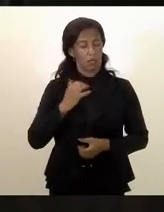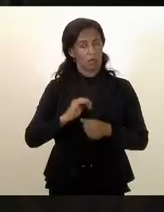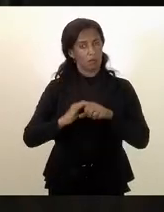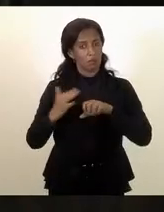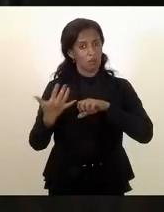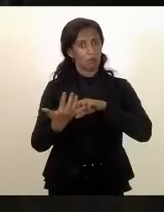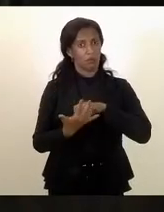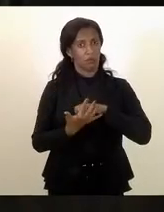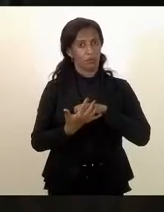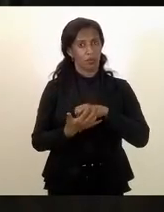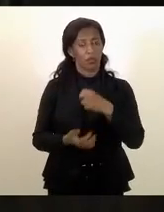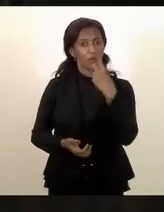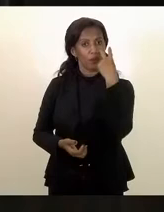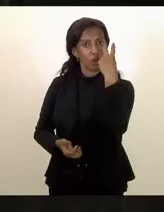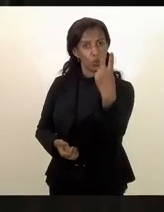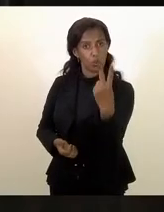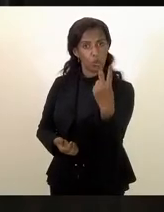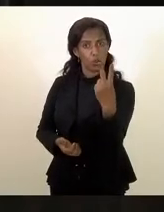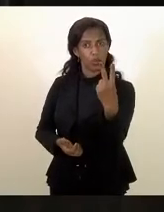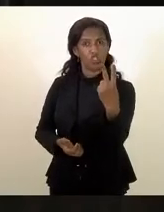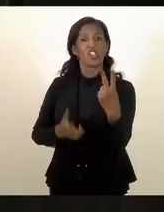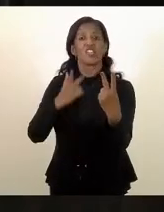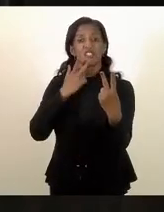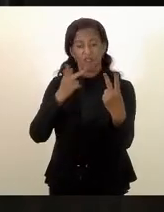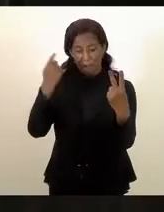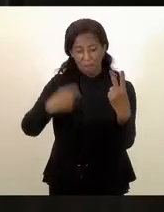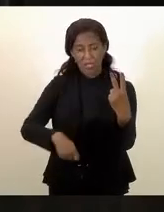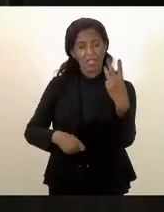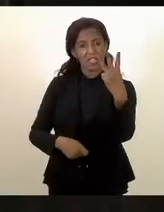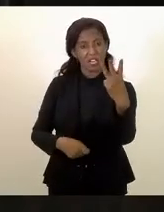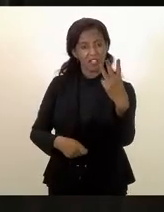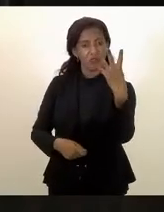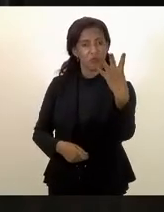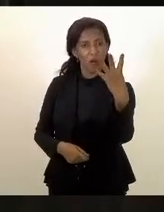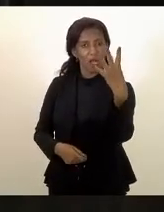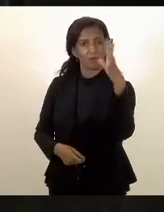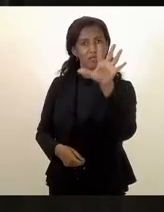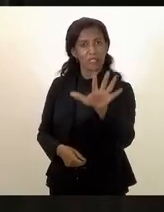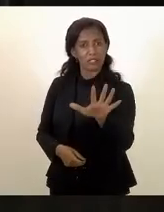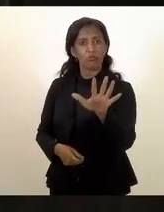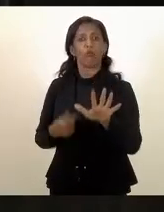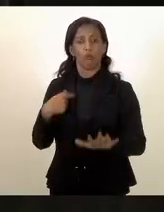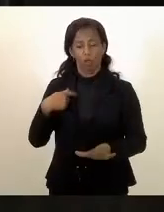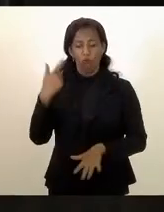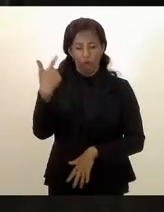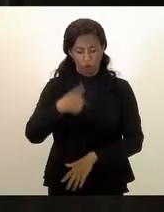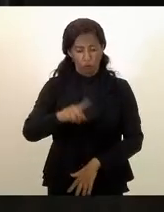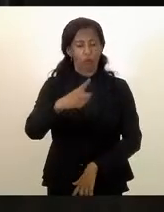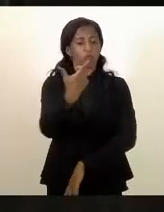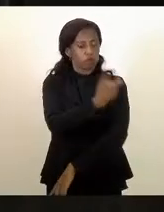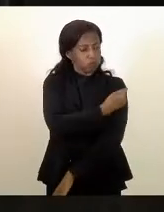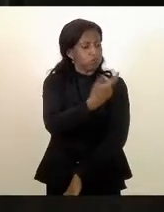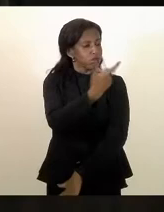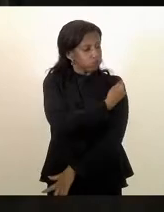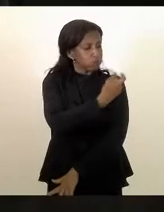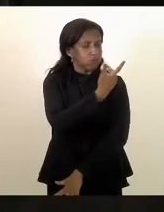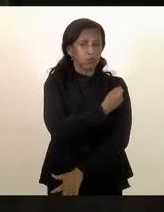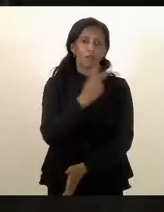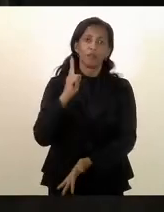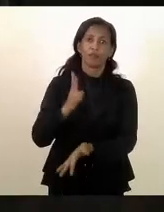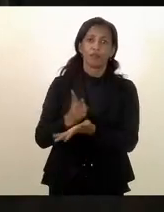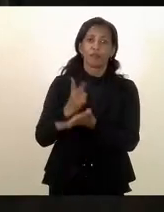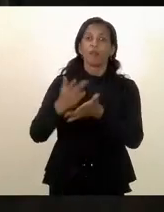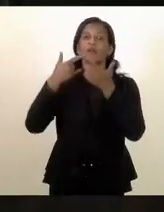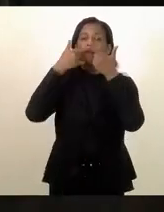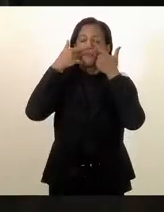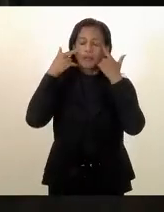tomei duas doses se disser que precisa de 3 de 4 de 5 tomarei e continuarei usando